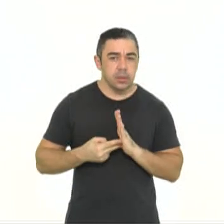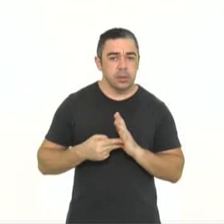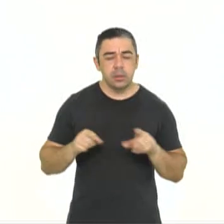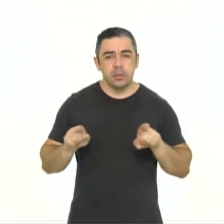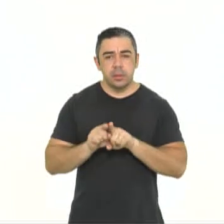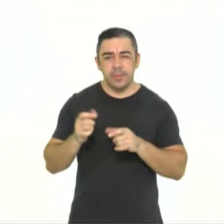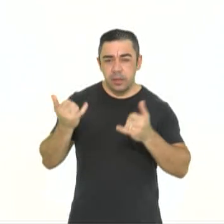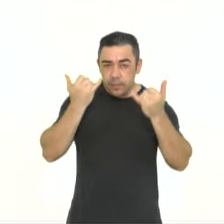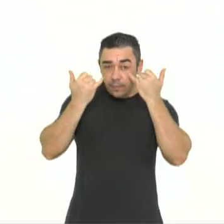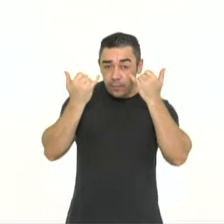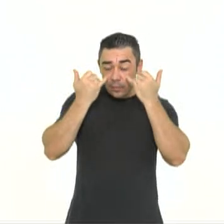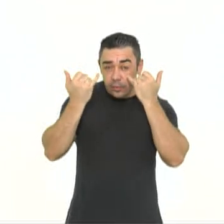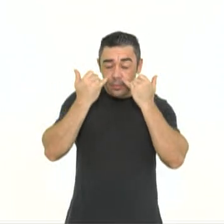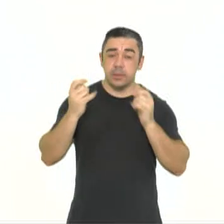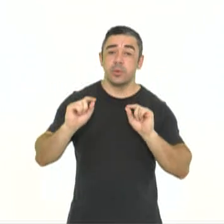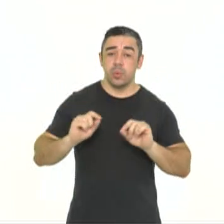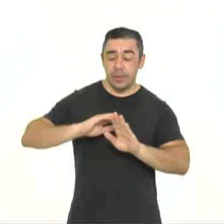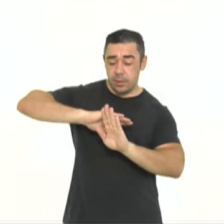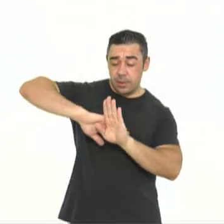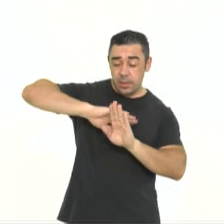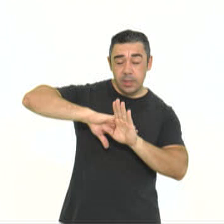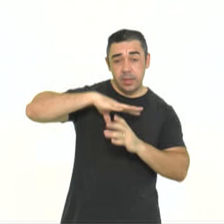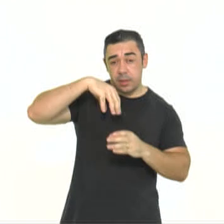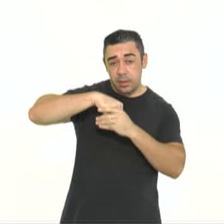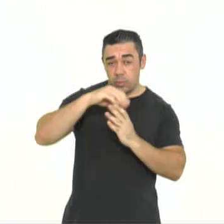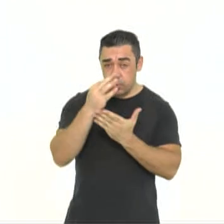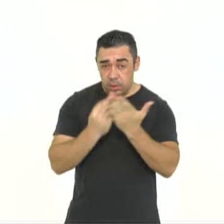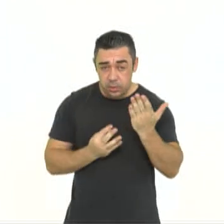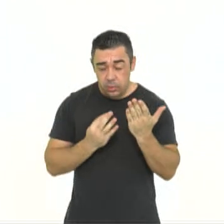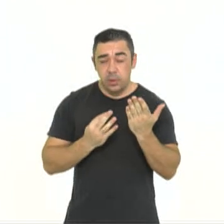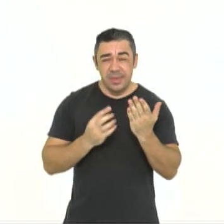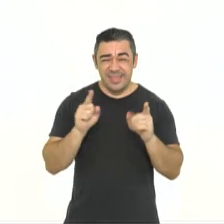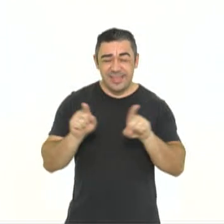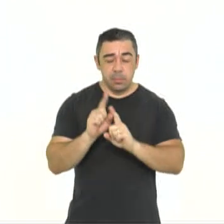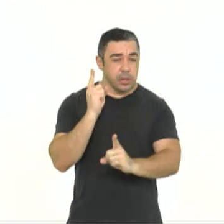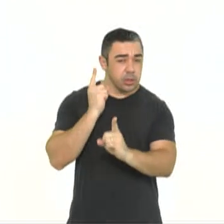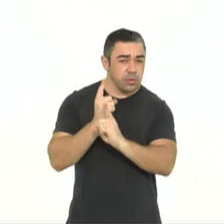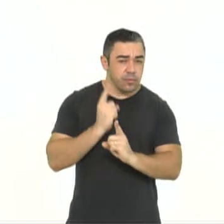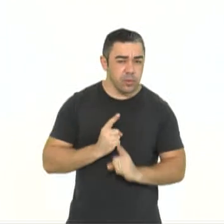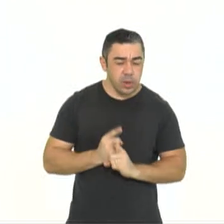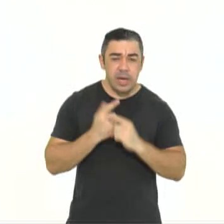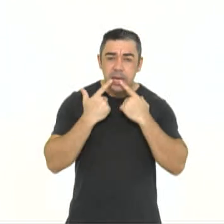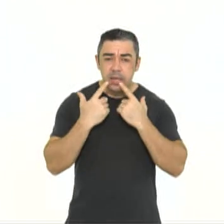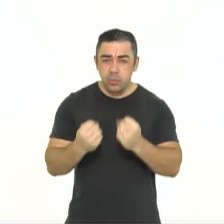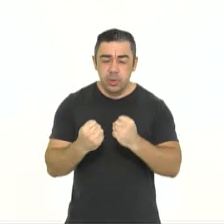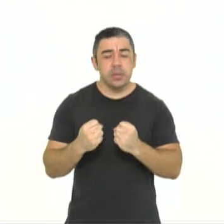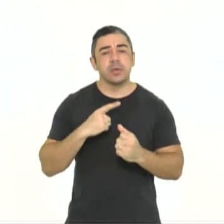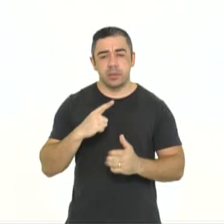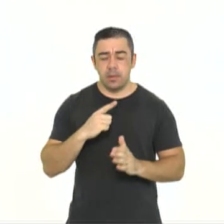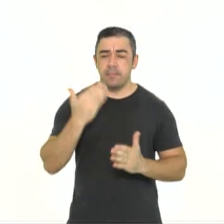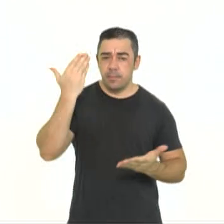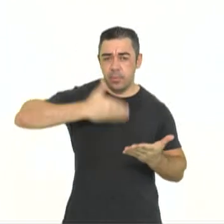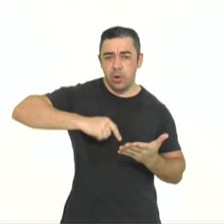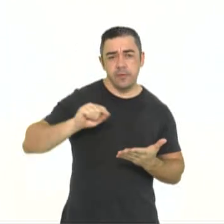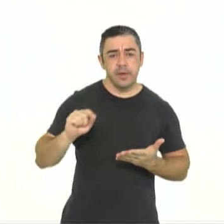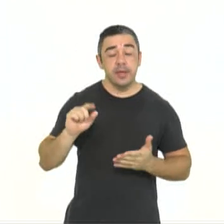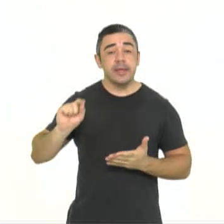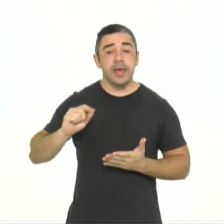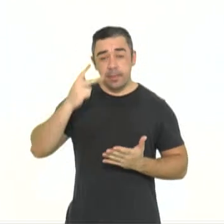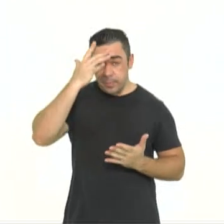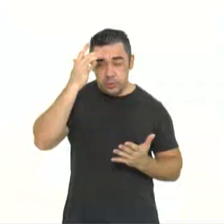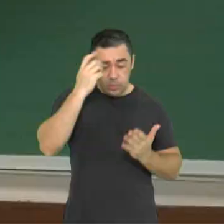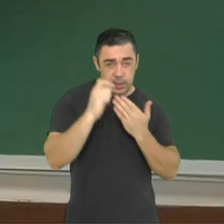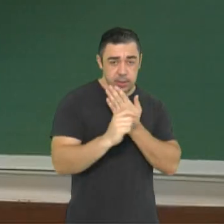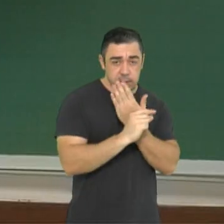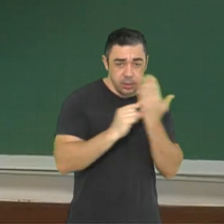inferir uma informação implícita em um texto e identificar as marcas linguísticas que evidenciam o locutor